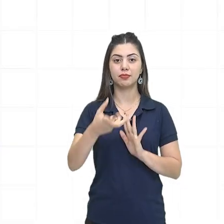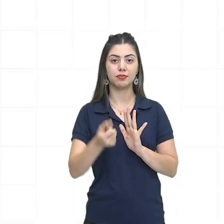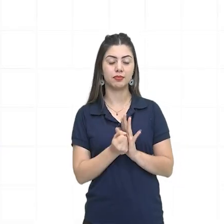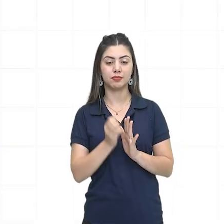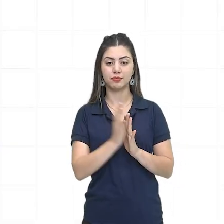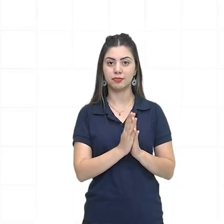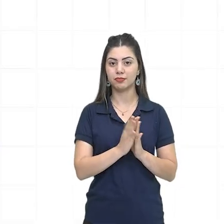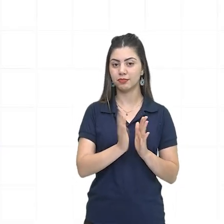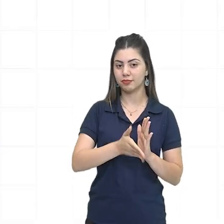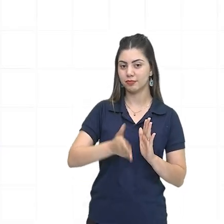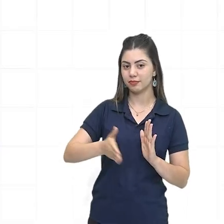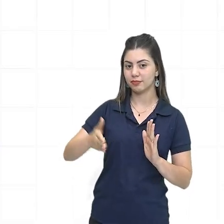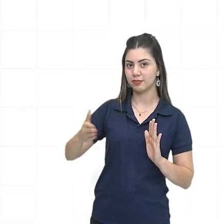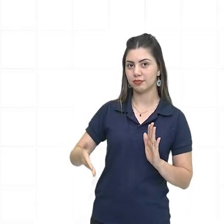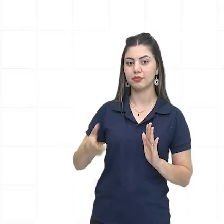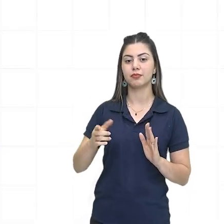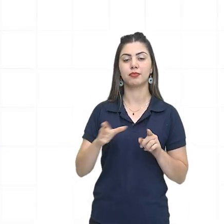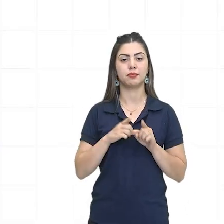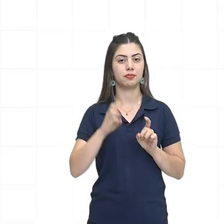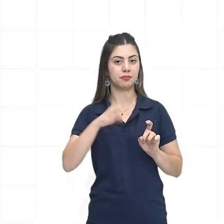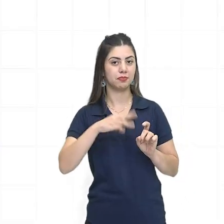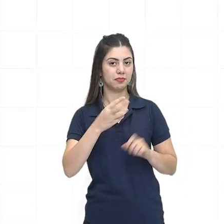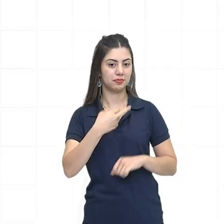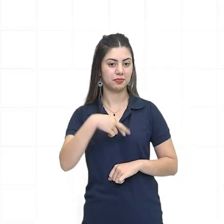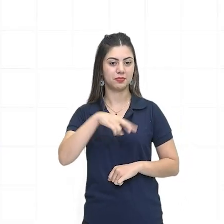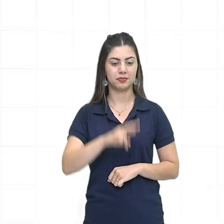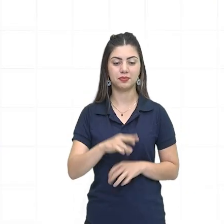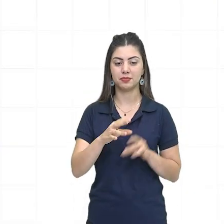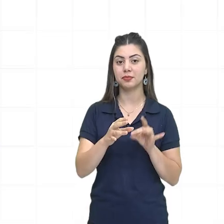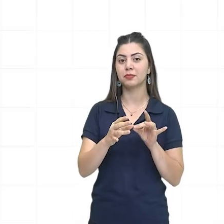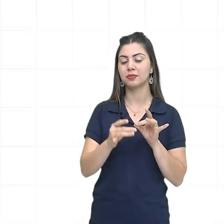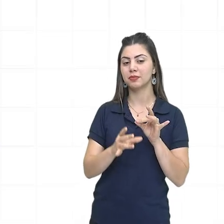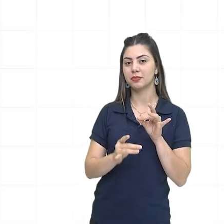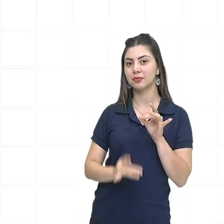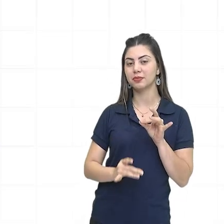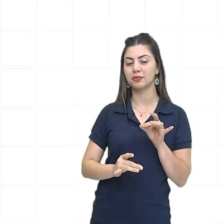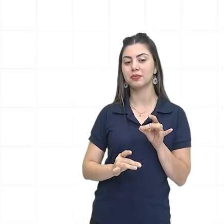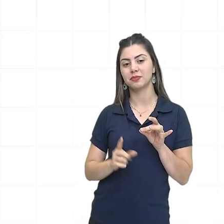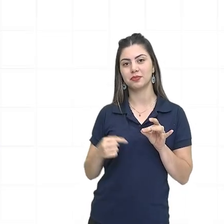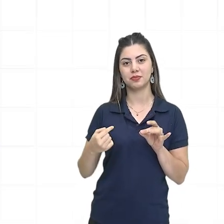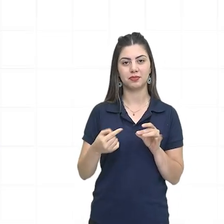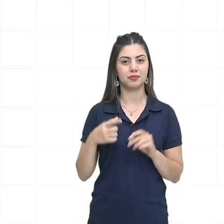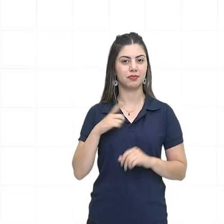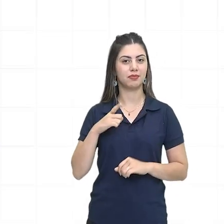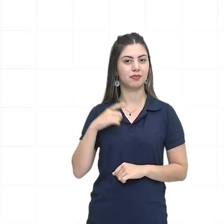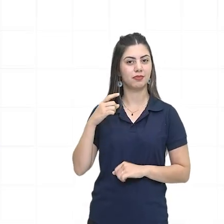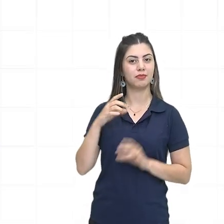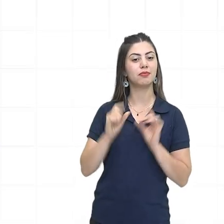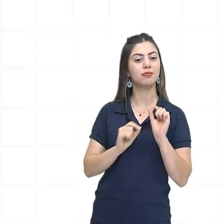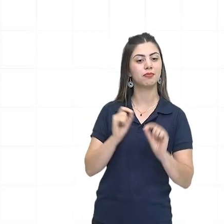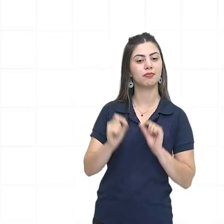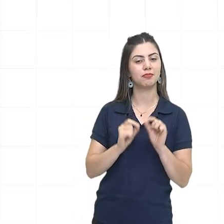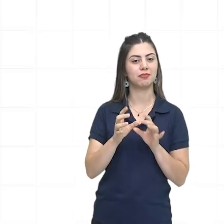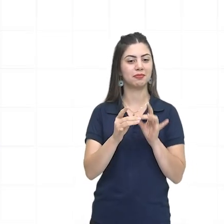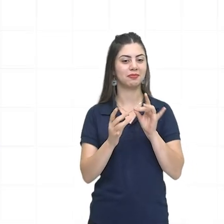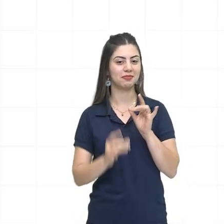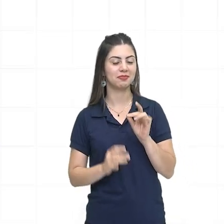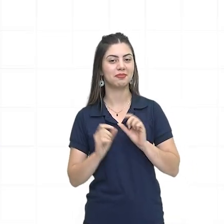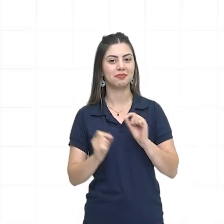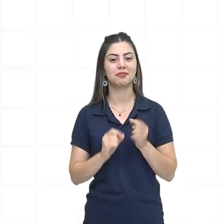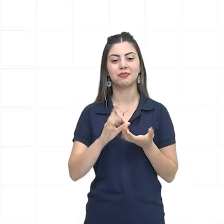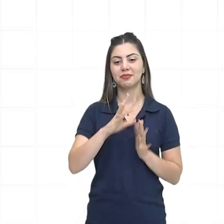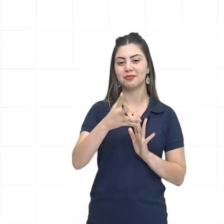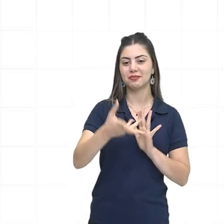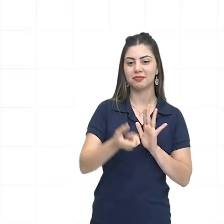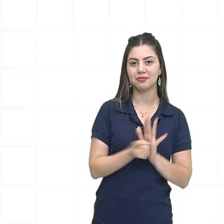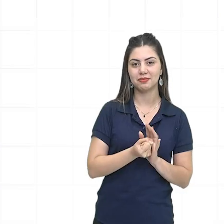símbolos, ritos e mitos religiosos. E juntos e juntas queremos refletir sobre o sentido religioso do